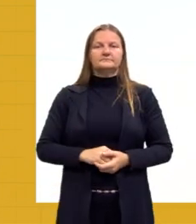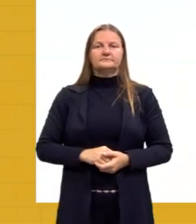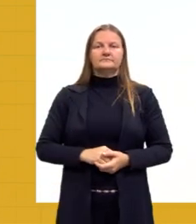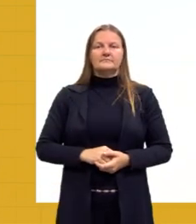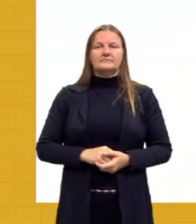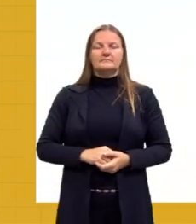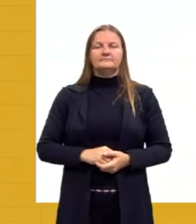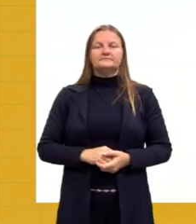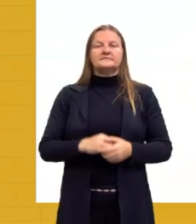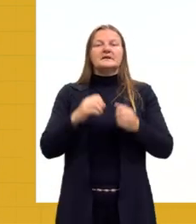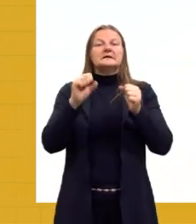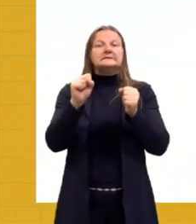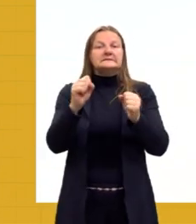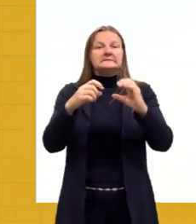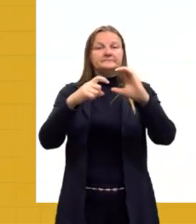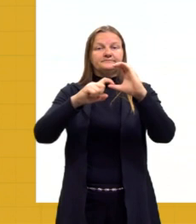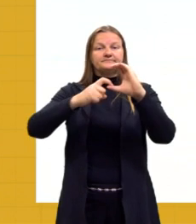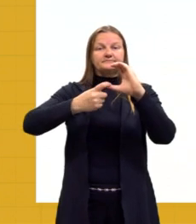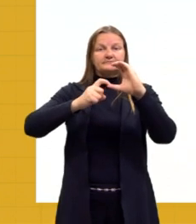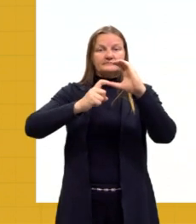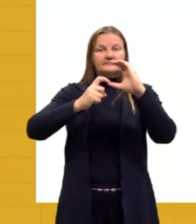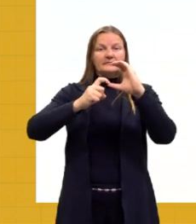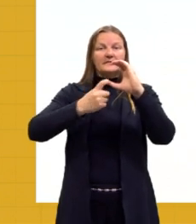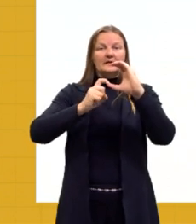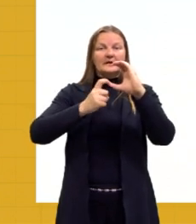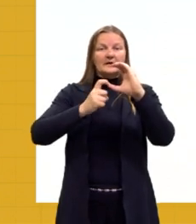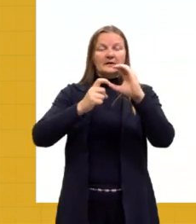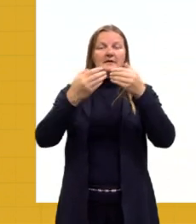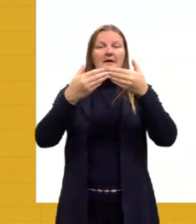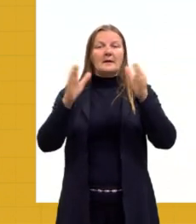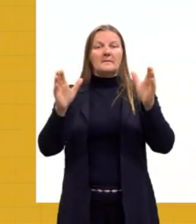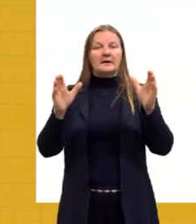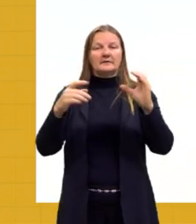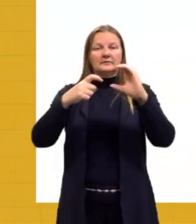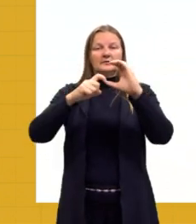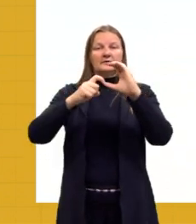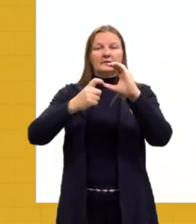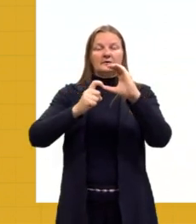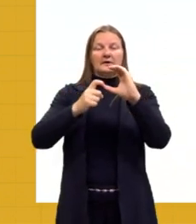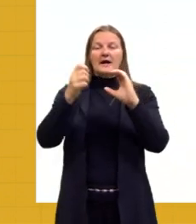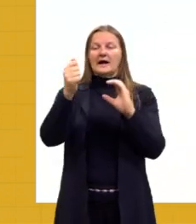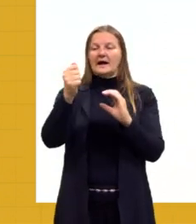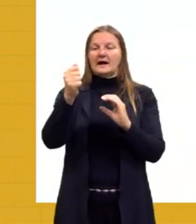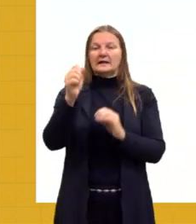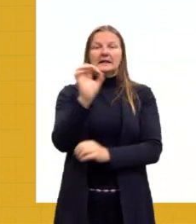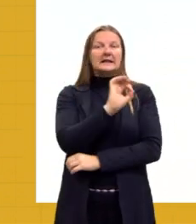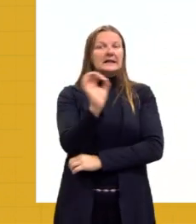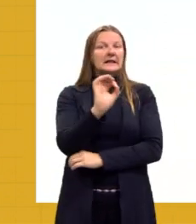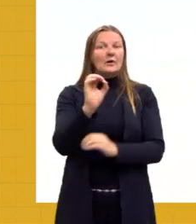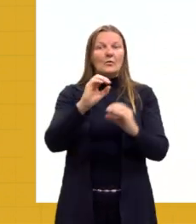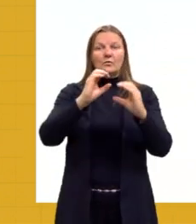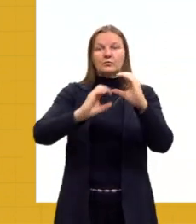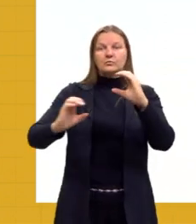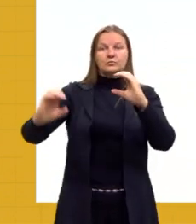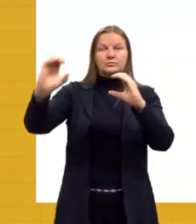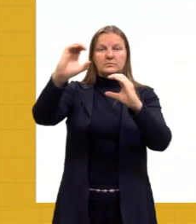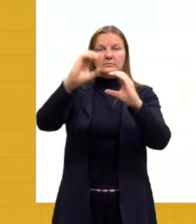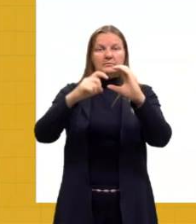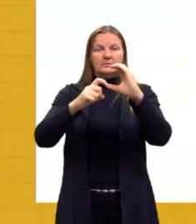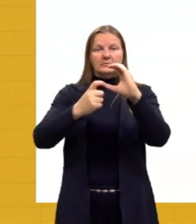e quando a cadeia aberta o nome já diz é aberta acíclica oa significa A negação né não cíclica